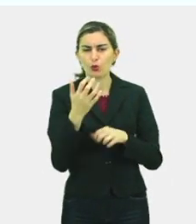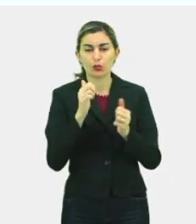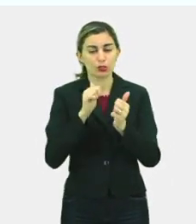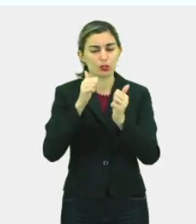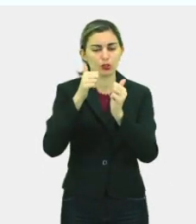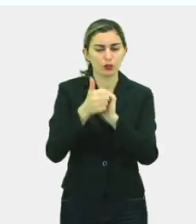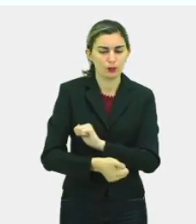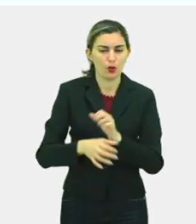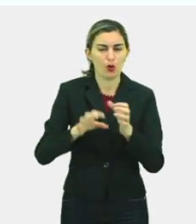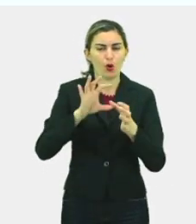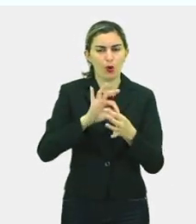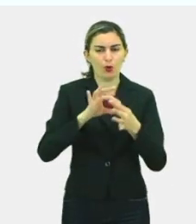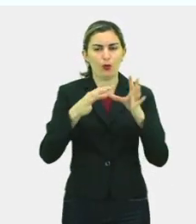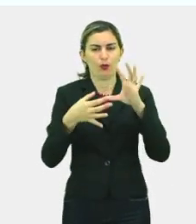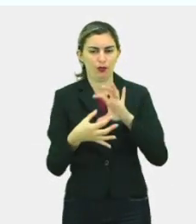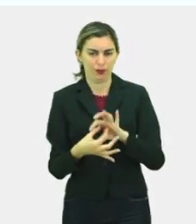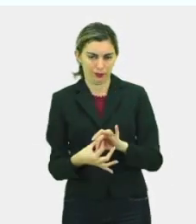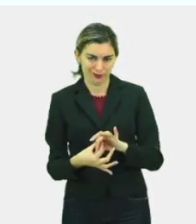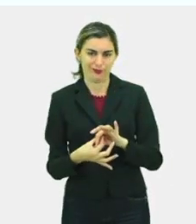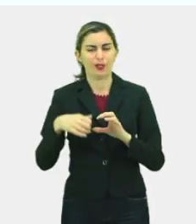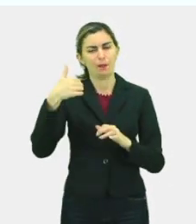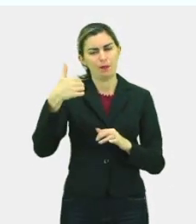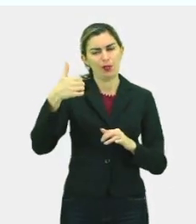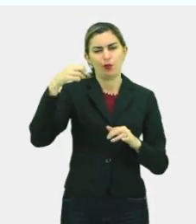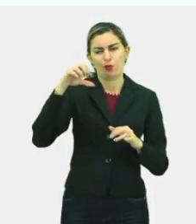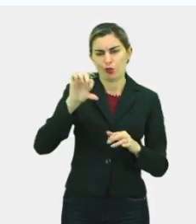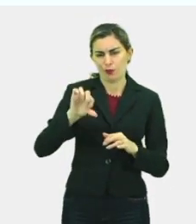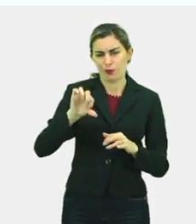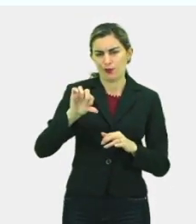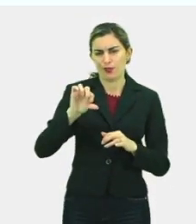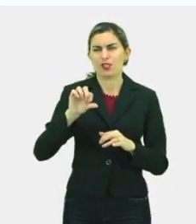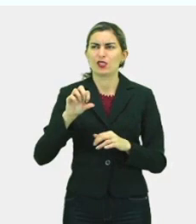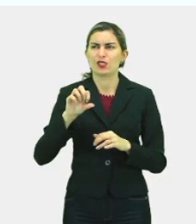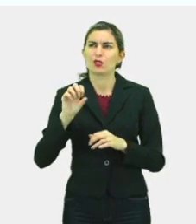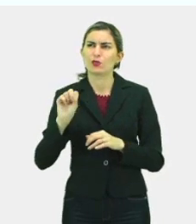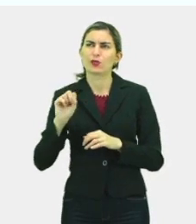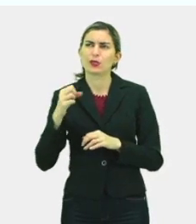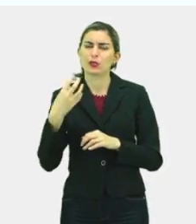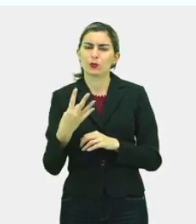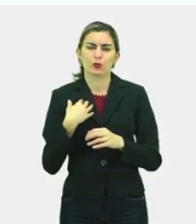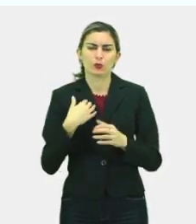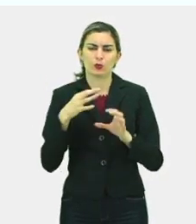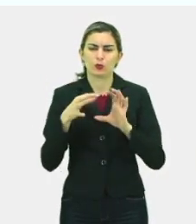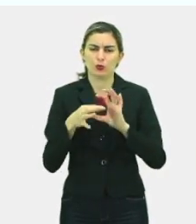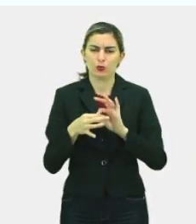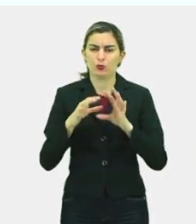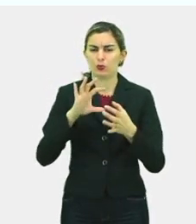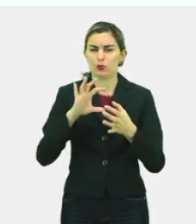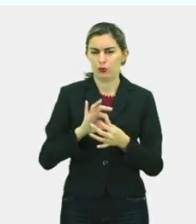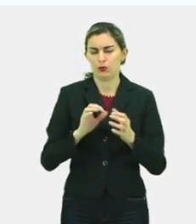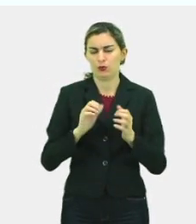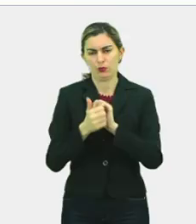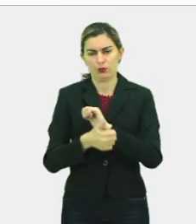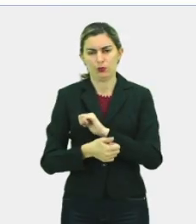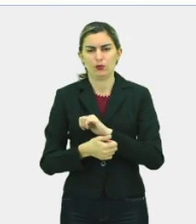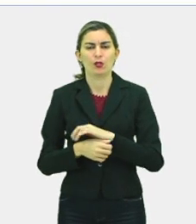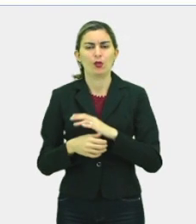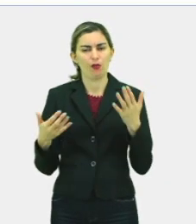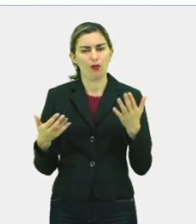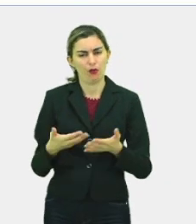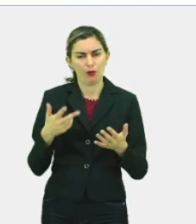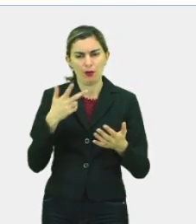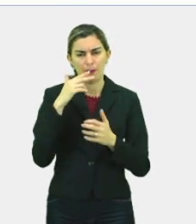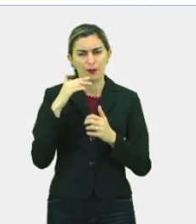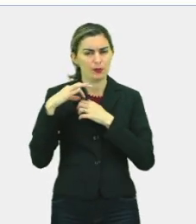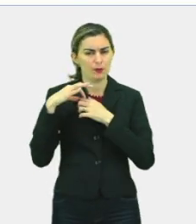enquanto esporte olímpico. Então, está desde 1964 nas Olimpíadas, nos Jogos Olímpicos.